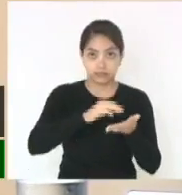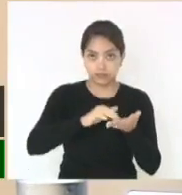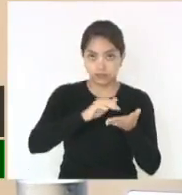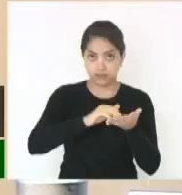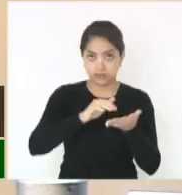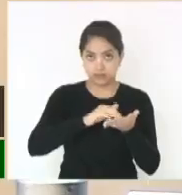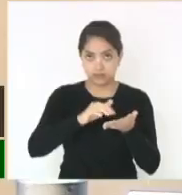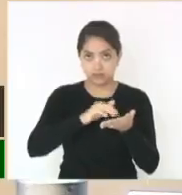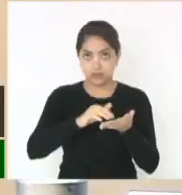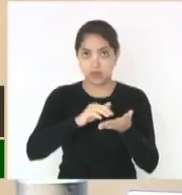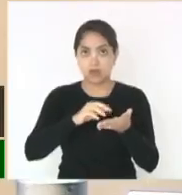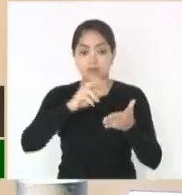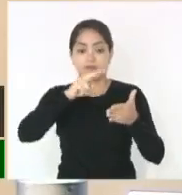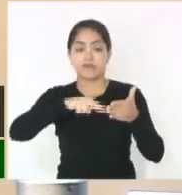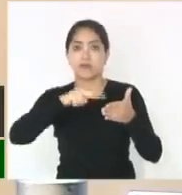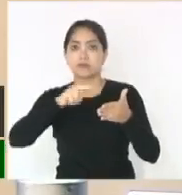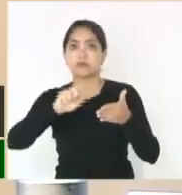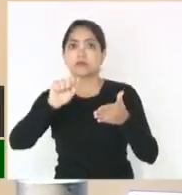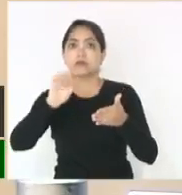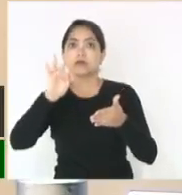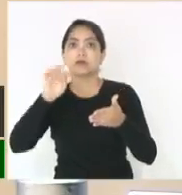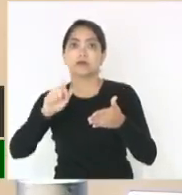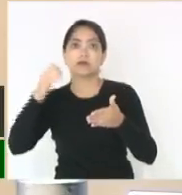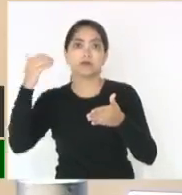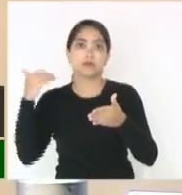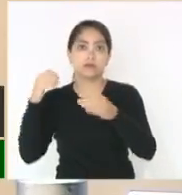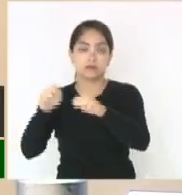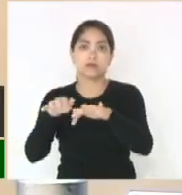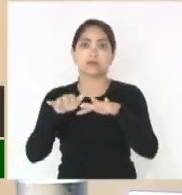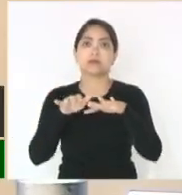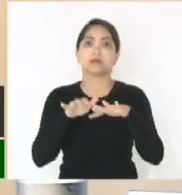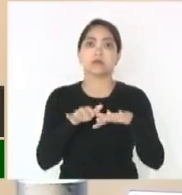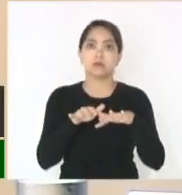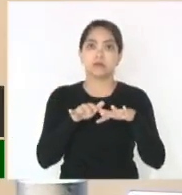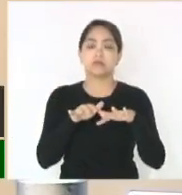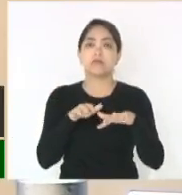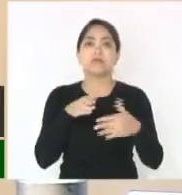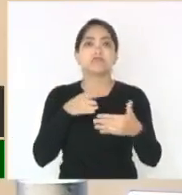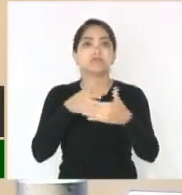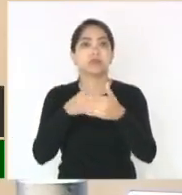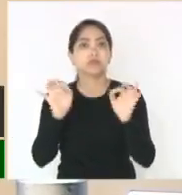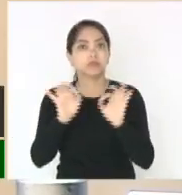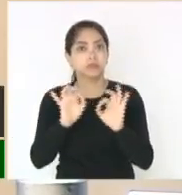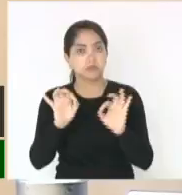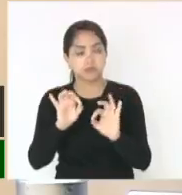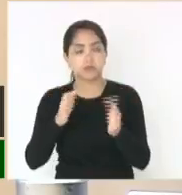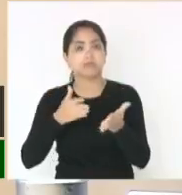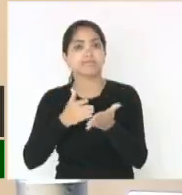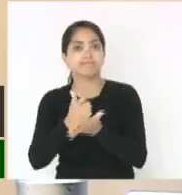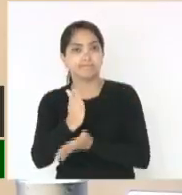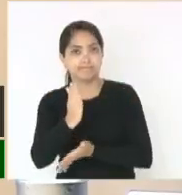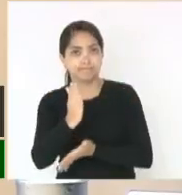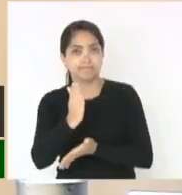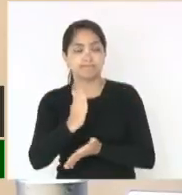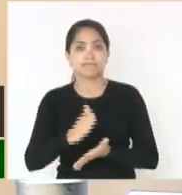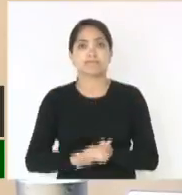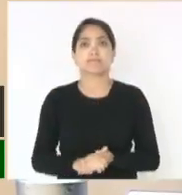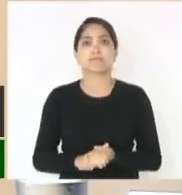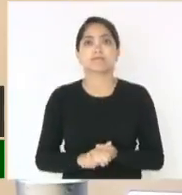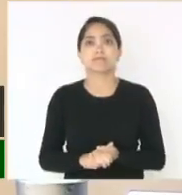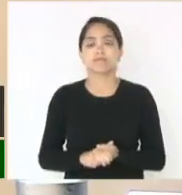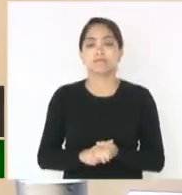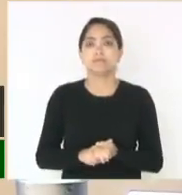secretária, para proceder à leitura das atas das sessões anteriores que, na sequência, foram